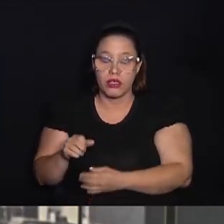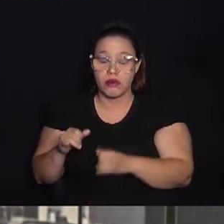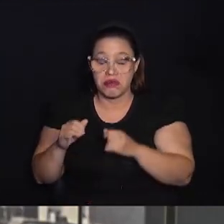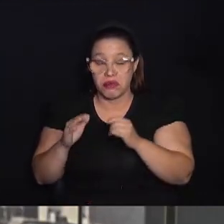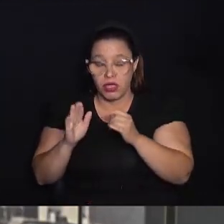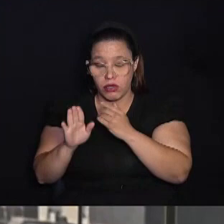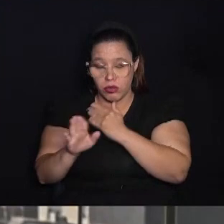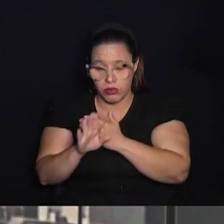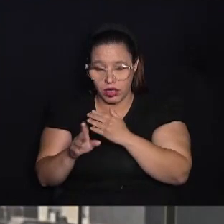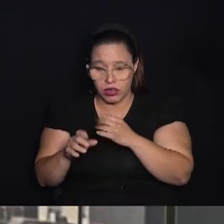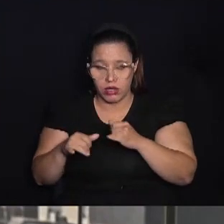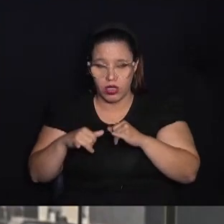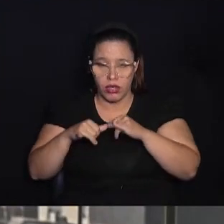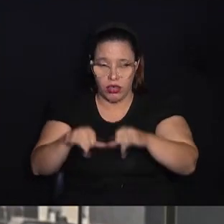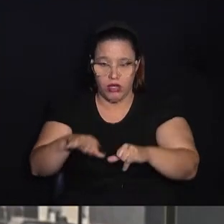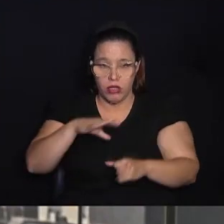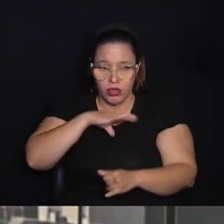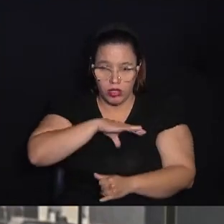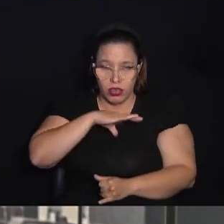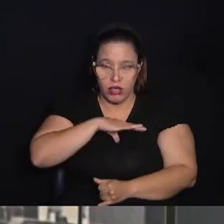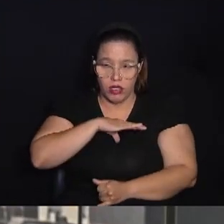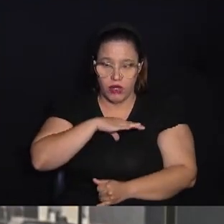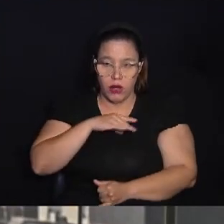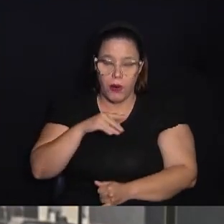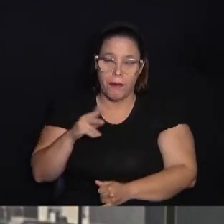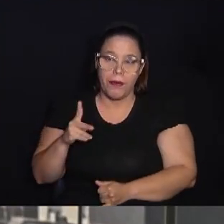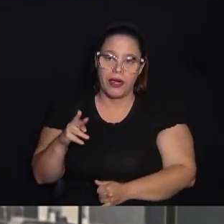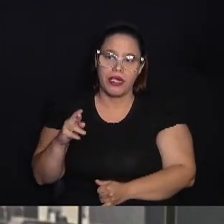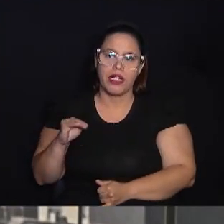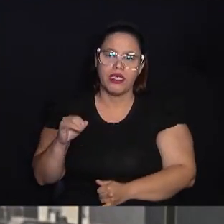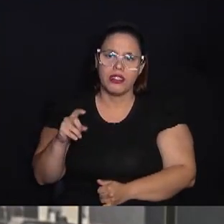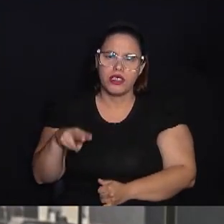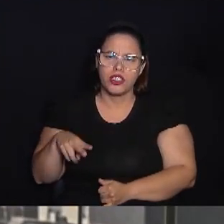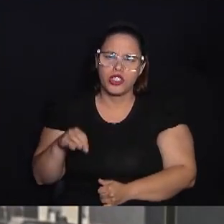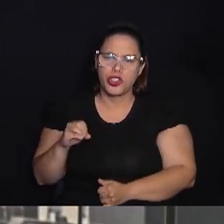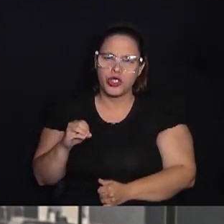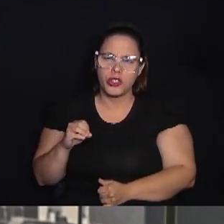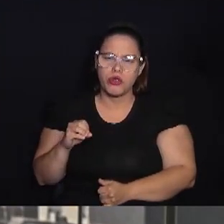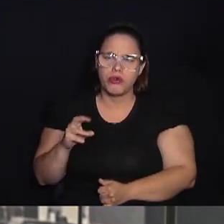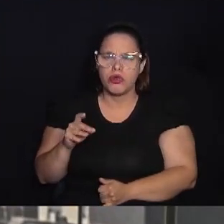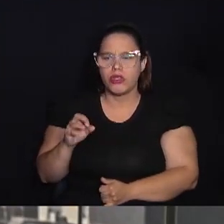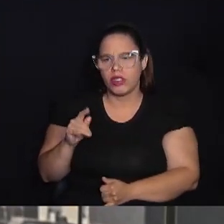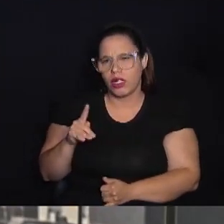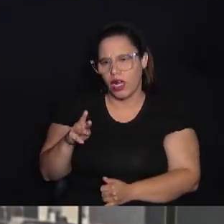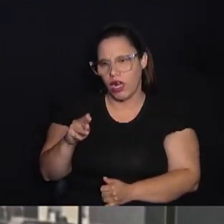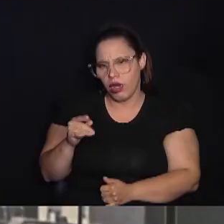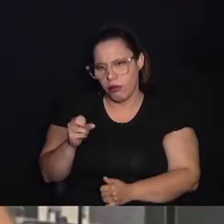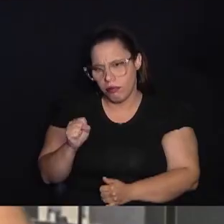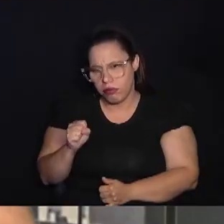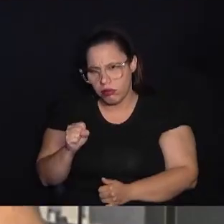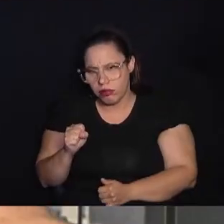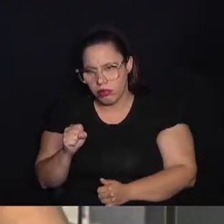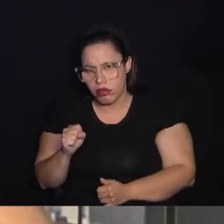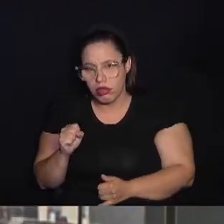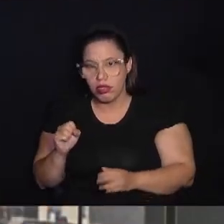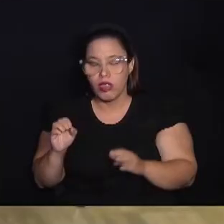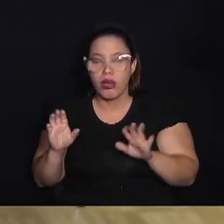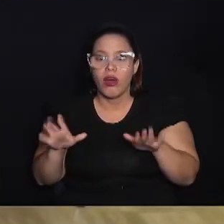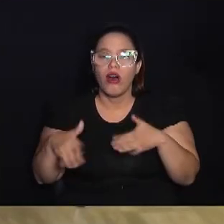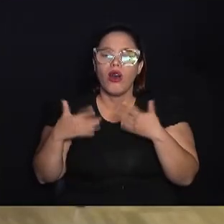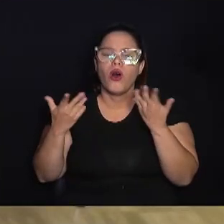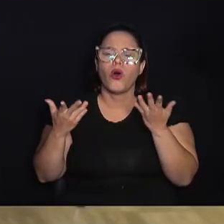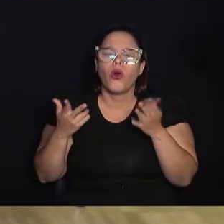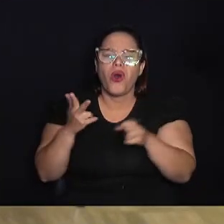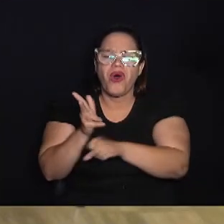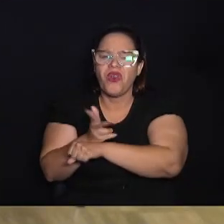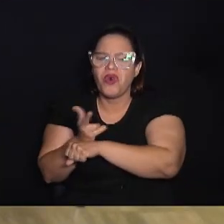e também no cruzamento entre as vias Bernardino de Campos com Ernesto cuman Qual foi o vídeo mais difícil Aquele que